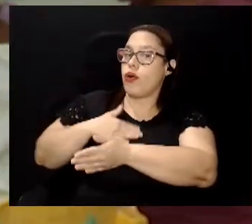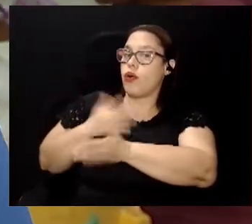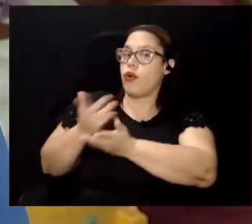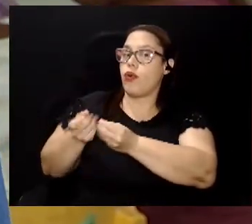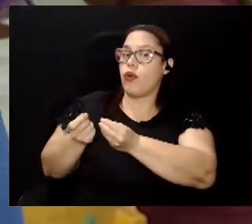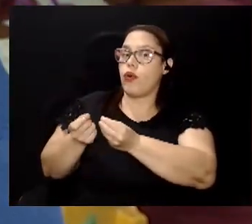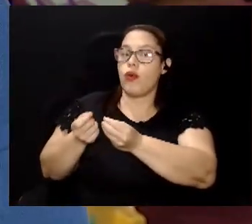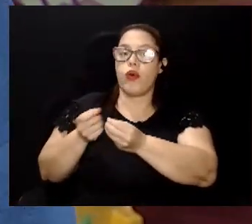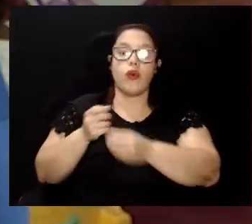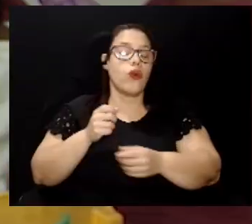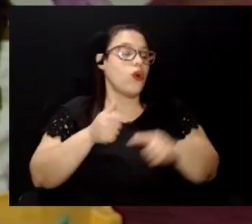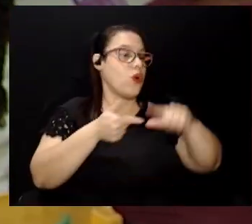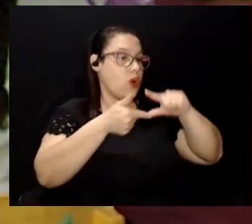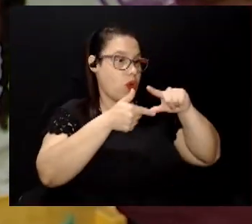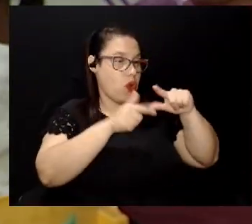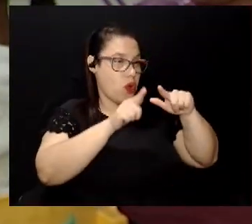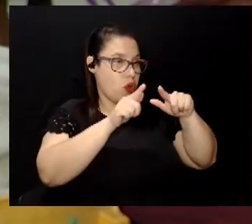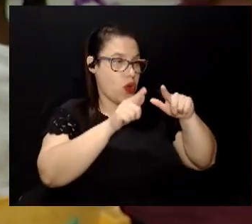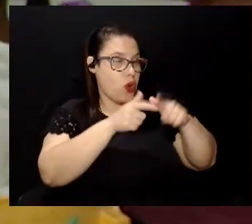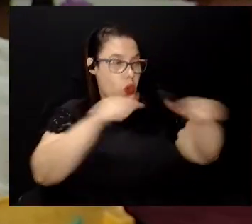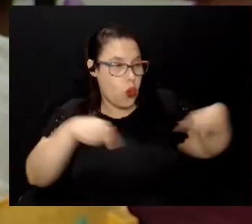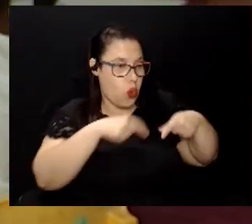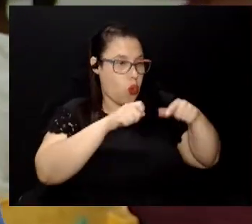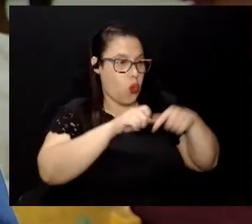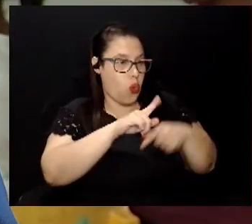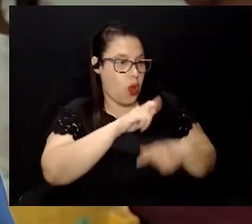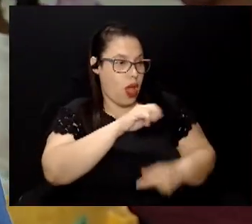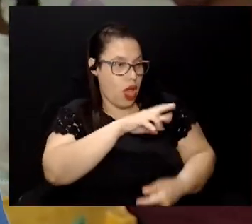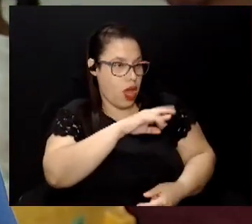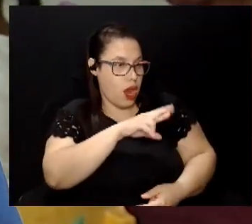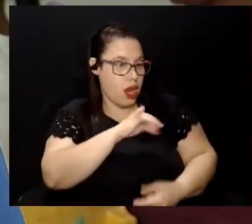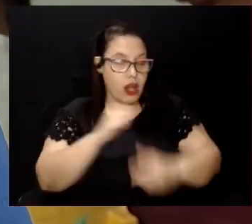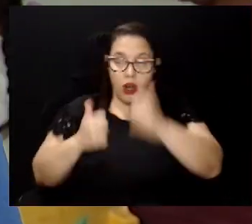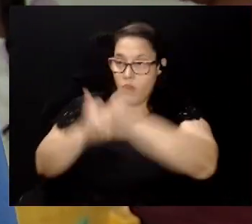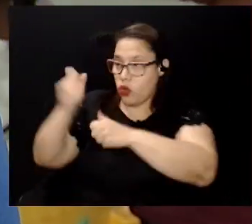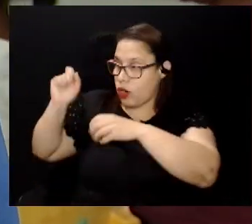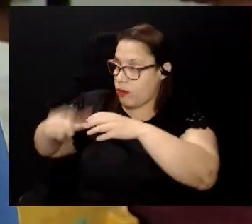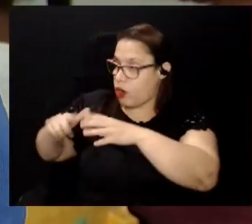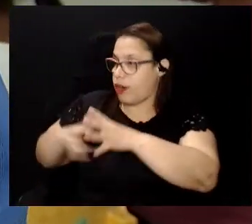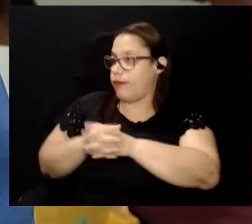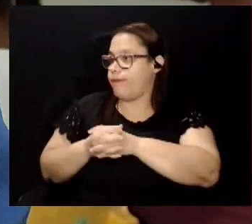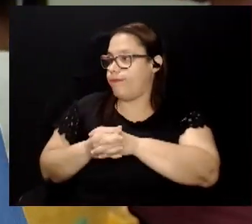mim. Quadra. Quadra? O que você faz lá? Jogar bola.